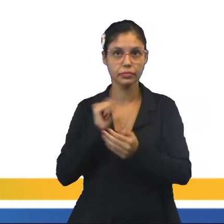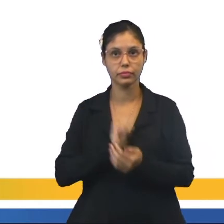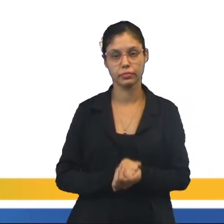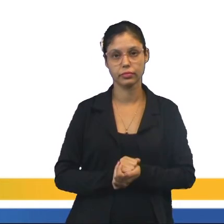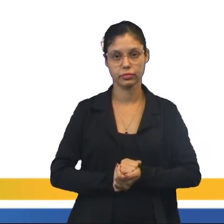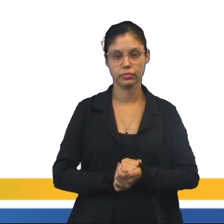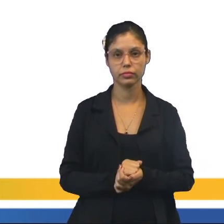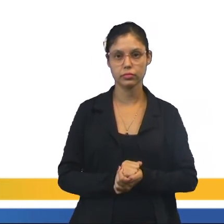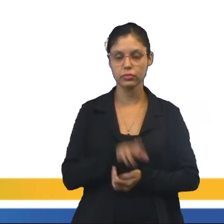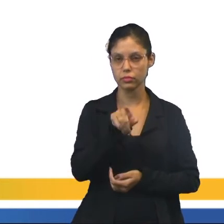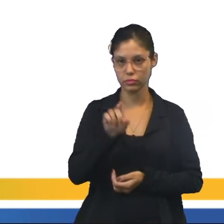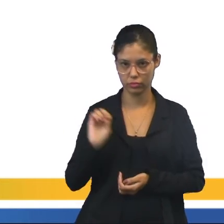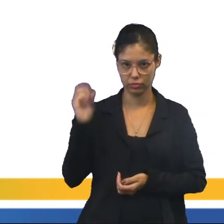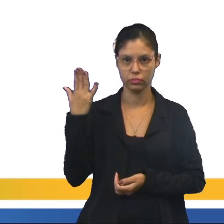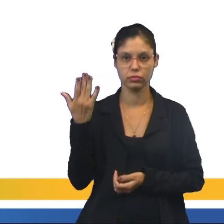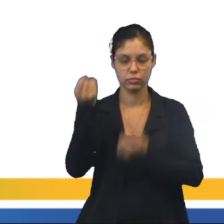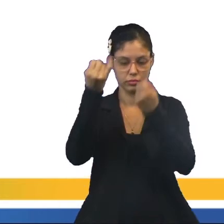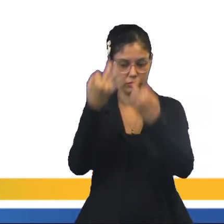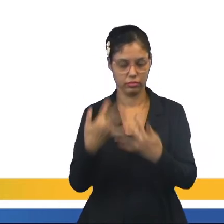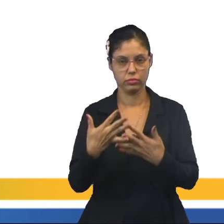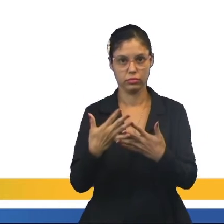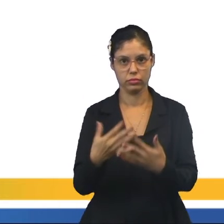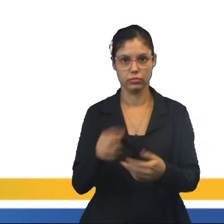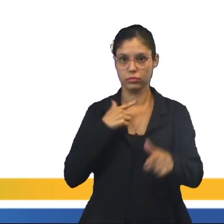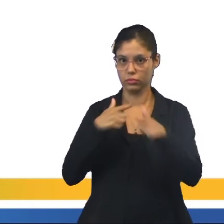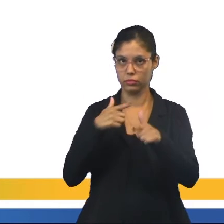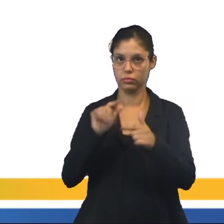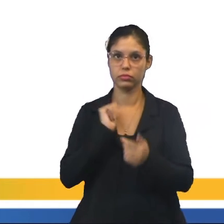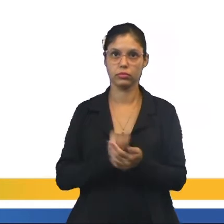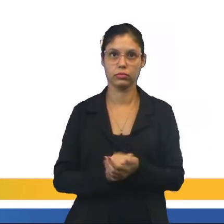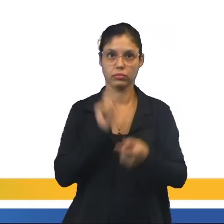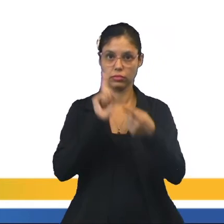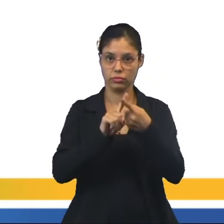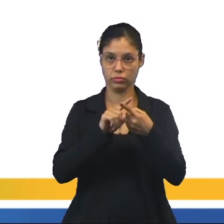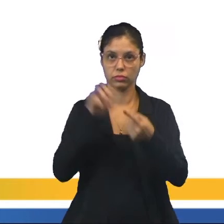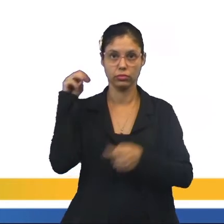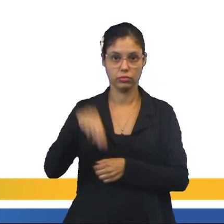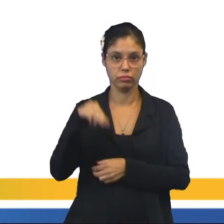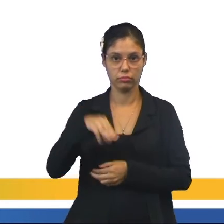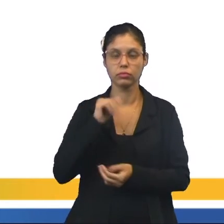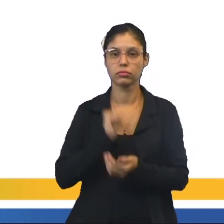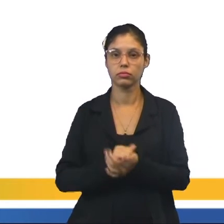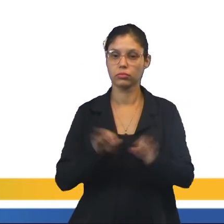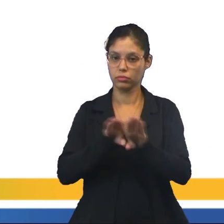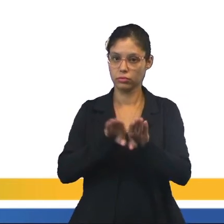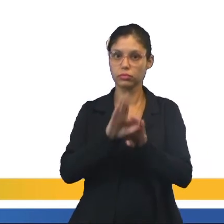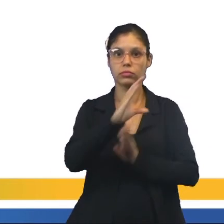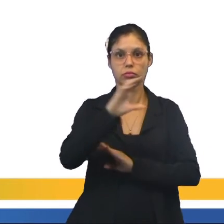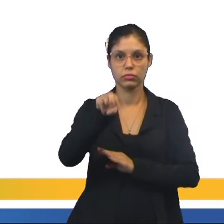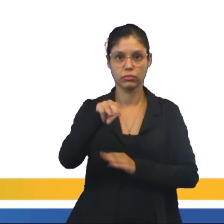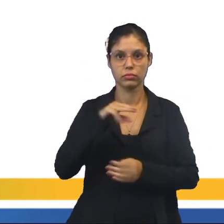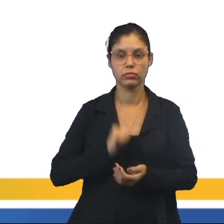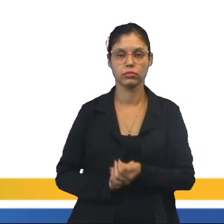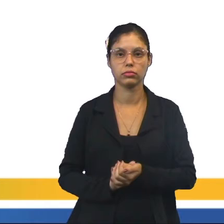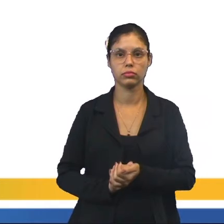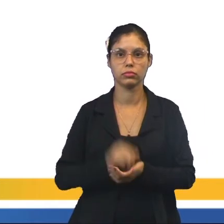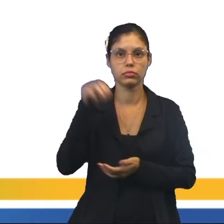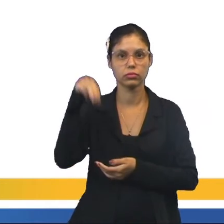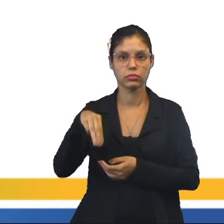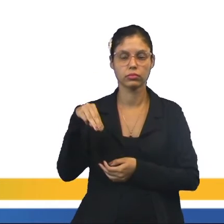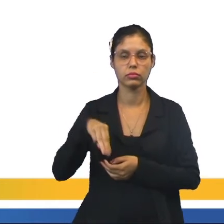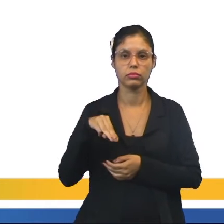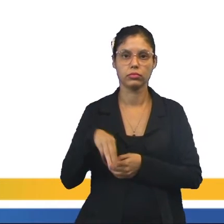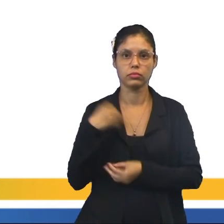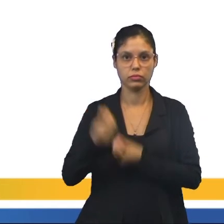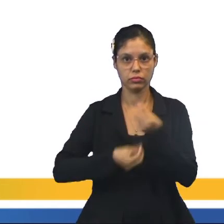pessoal, que nesse caso da explicação, ele está trabalhando metros e centímetro. Ele está trabalhando